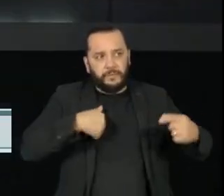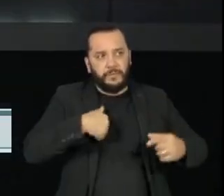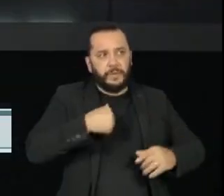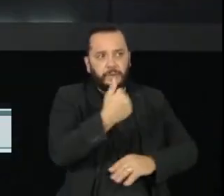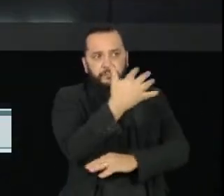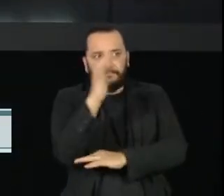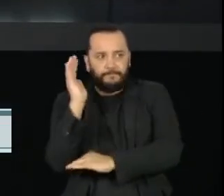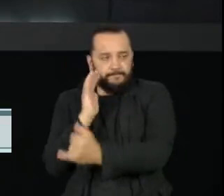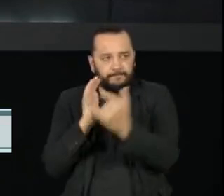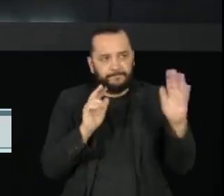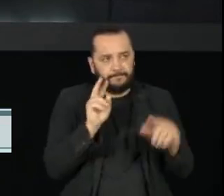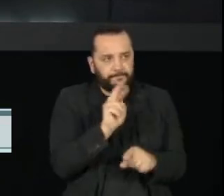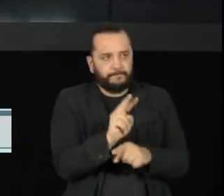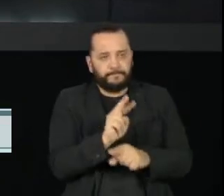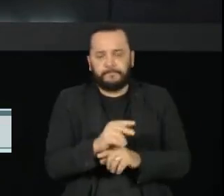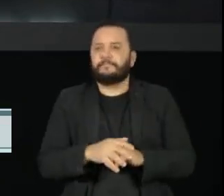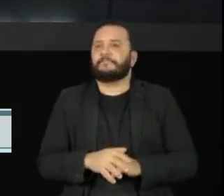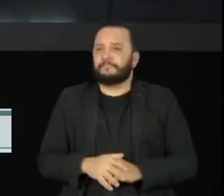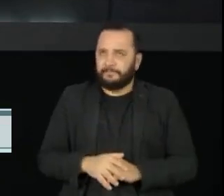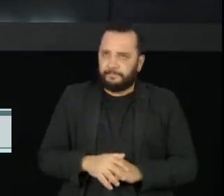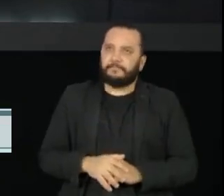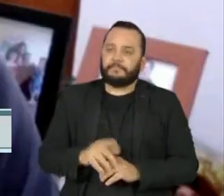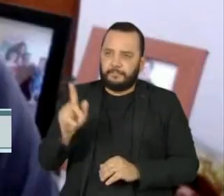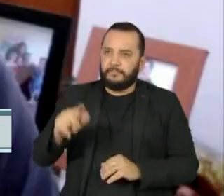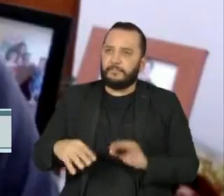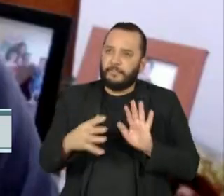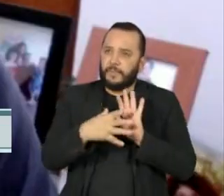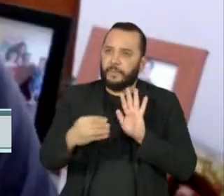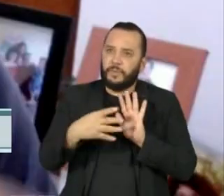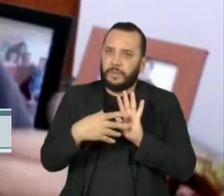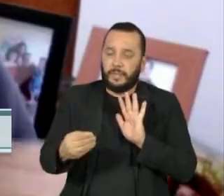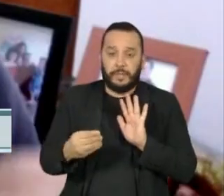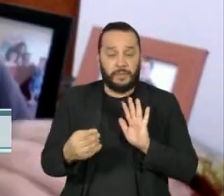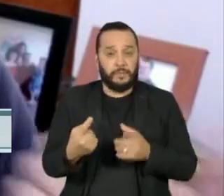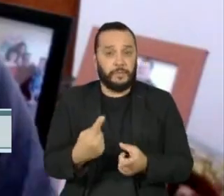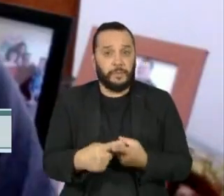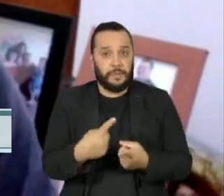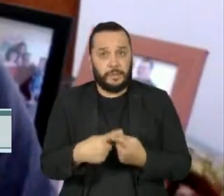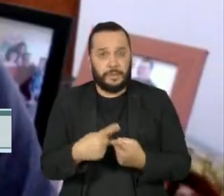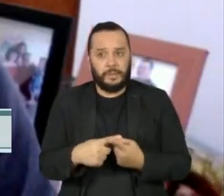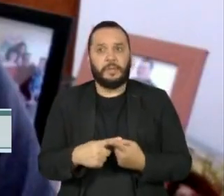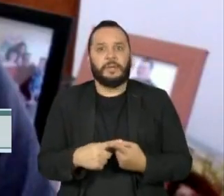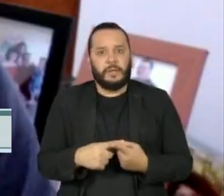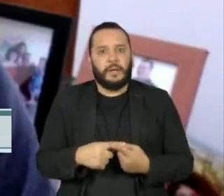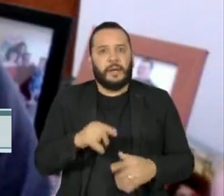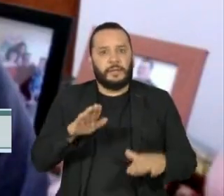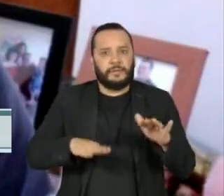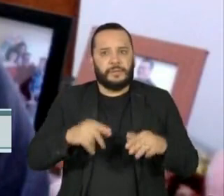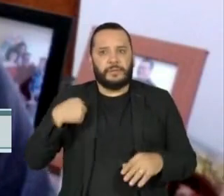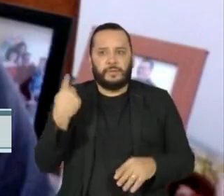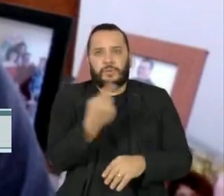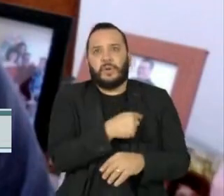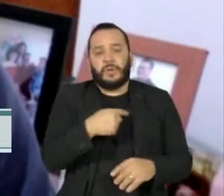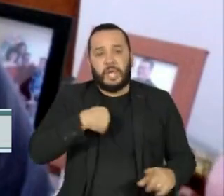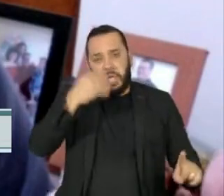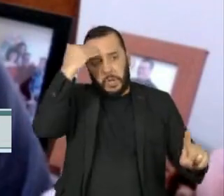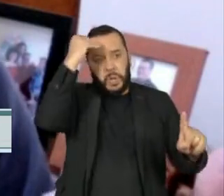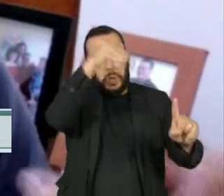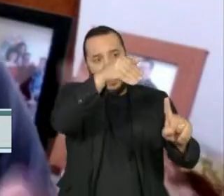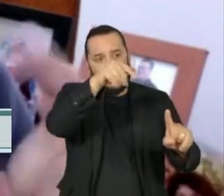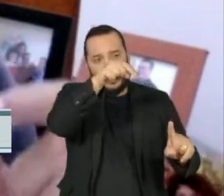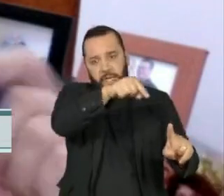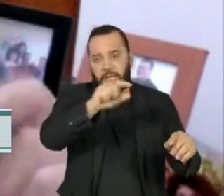é um exemplo que mostra que nem sempre é correto nós colocarmos a responsabilidade em cima do indivíduo